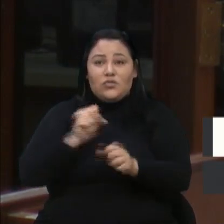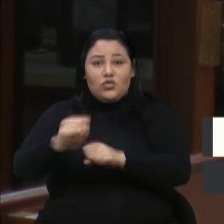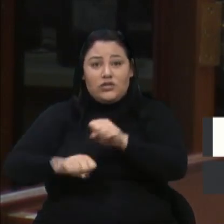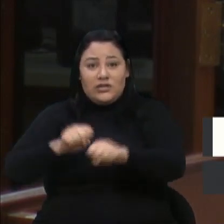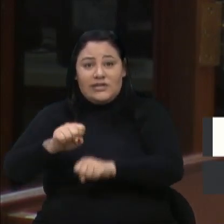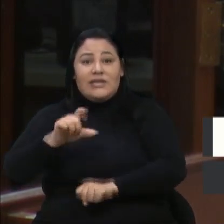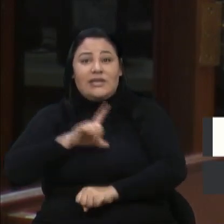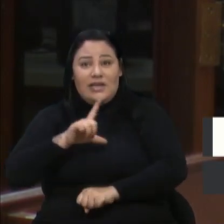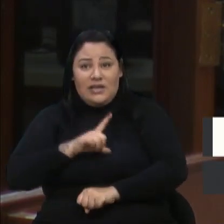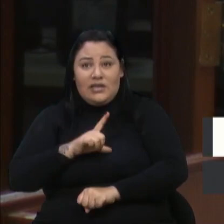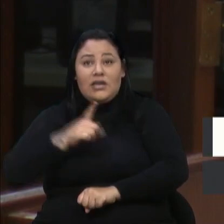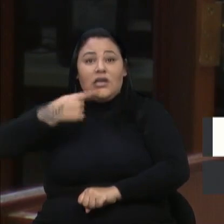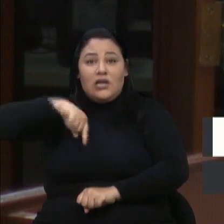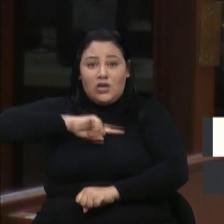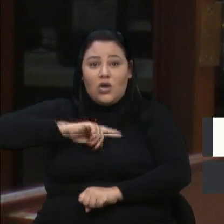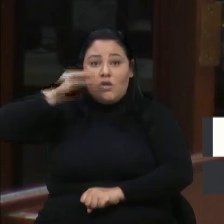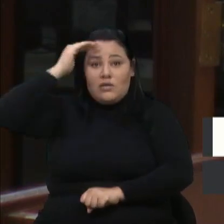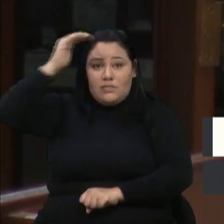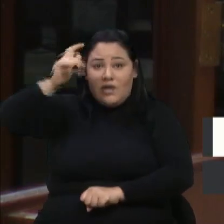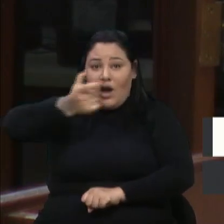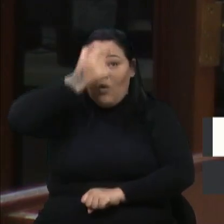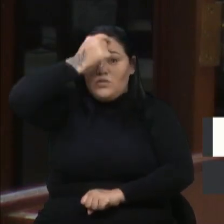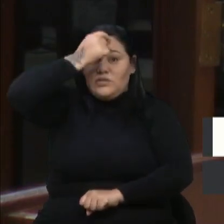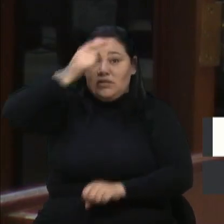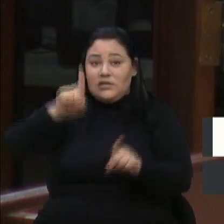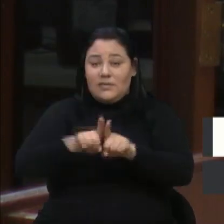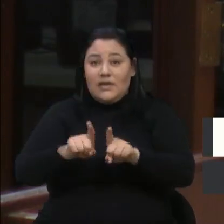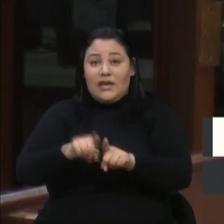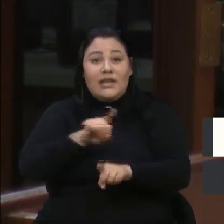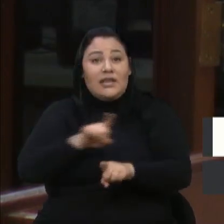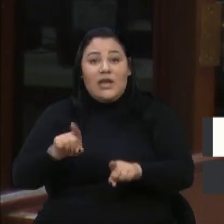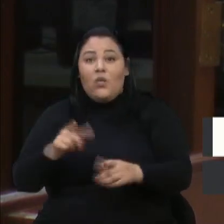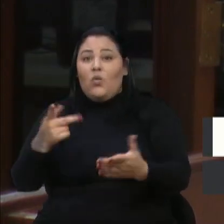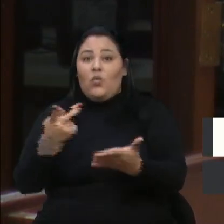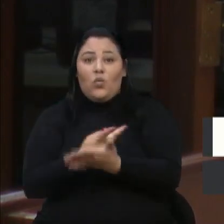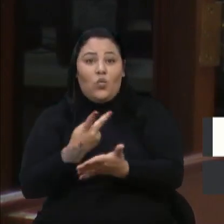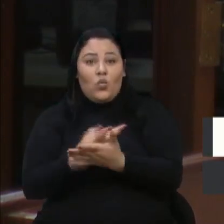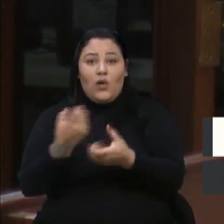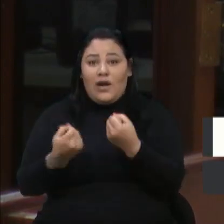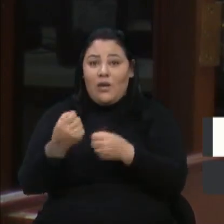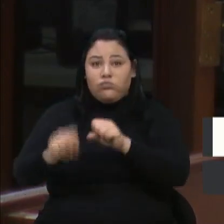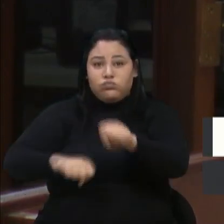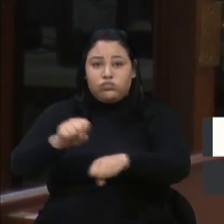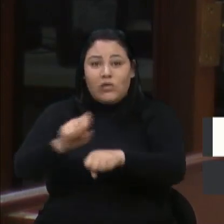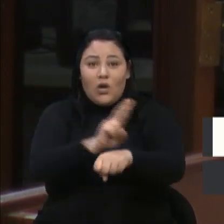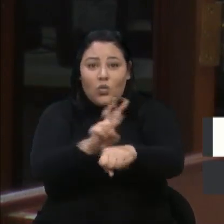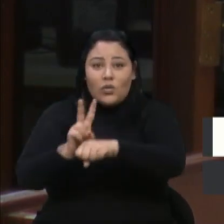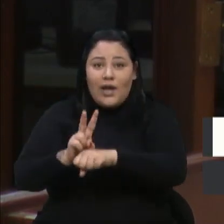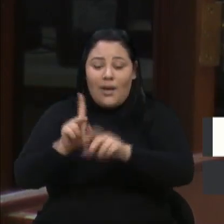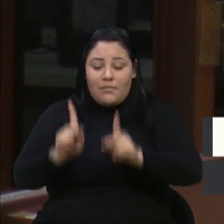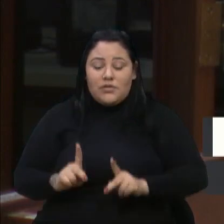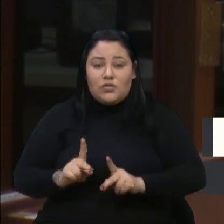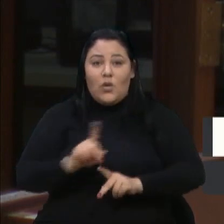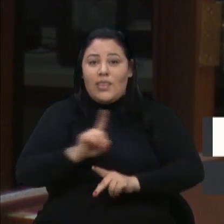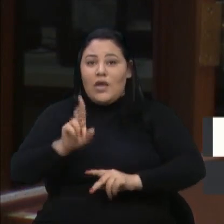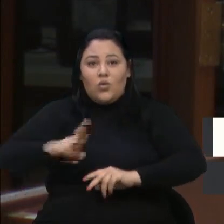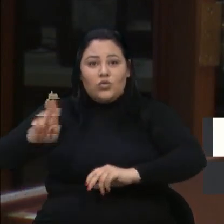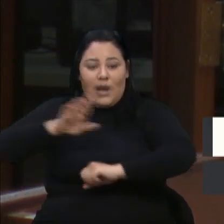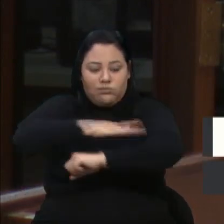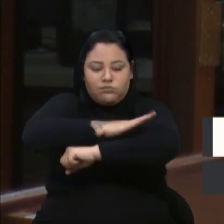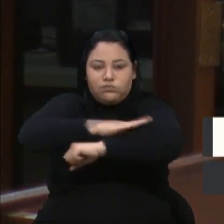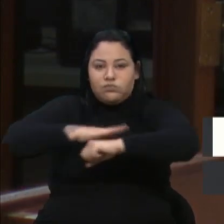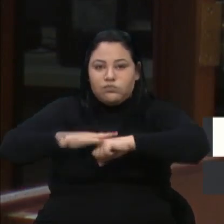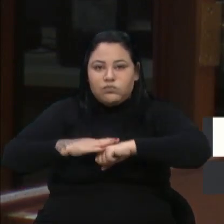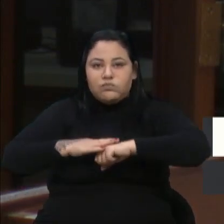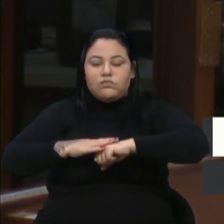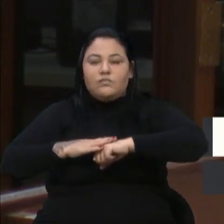e a gente procura conscientizar o ciclista a não andar na contramão, a cuidar do pedestre, a não estar em cima da calçada. Então, a